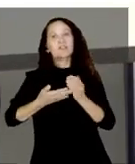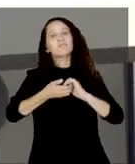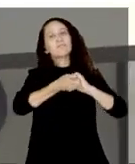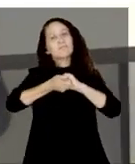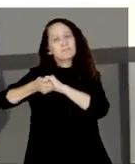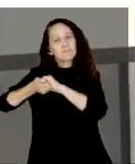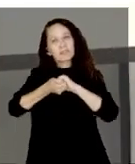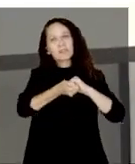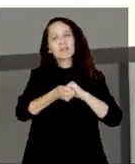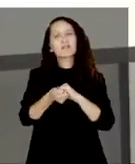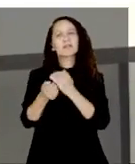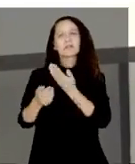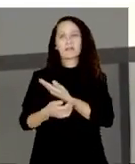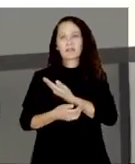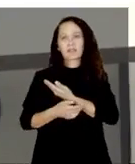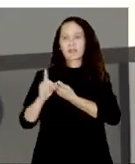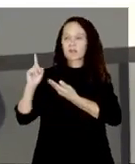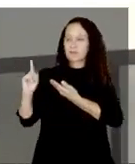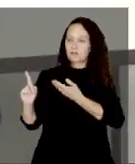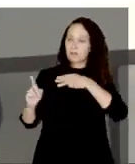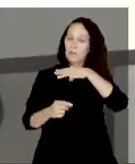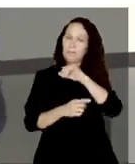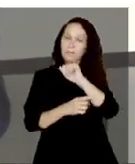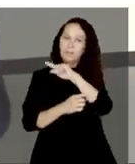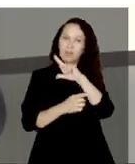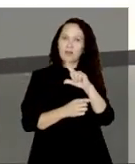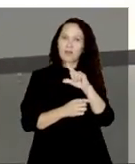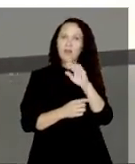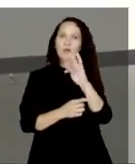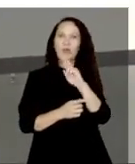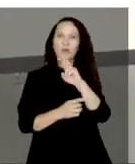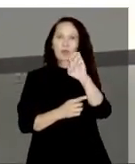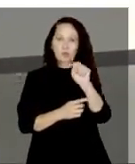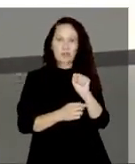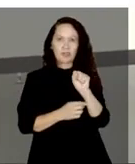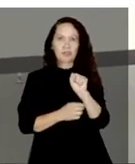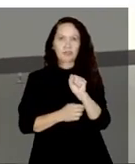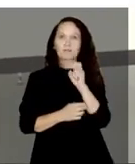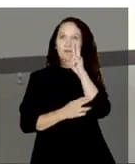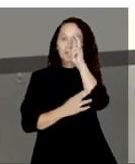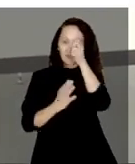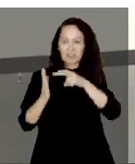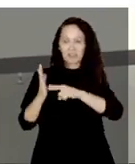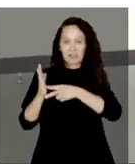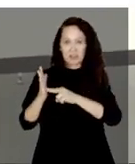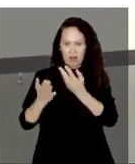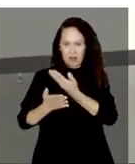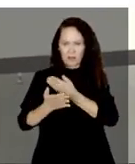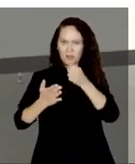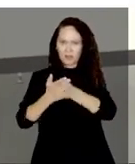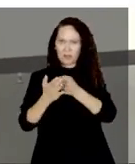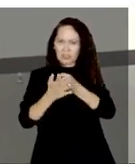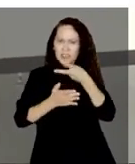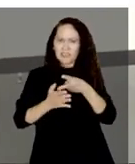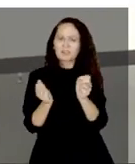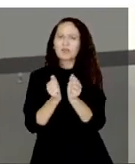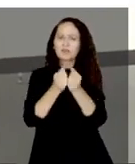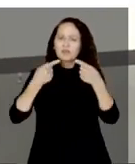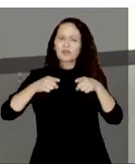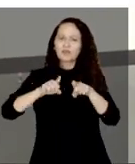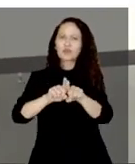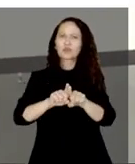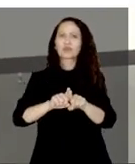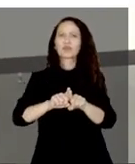Josa, também está conosco aqui, vereador de Diadema. Companheira Juliana Cardoso, também conosco aqui, eu vi ela aqui,